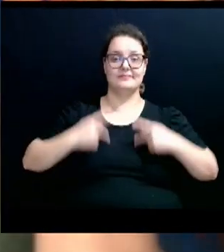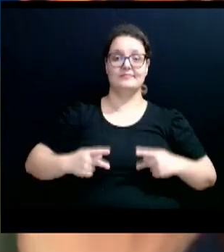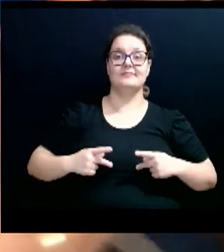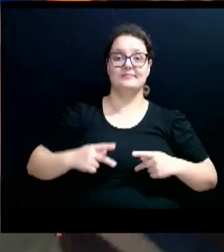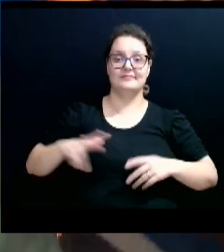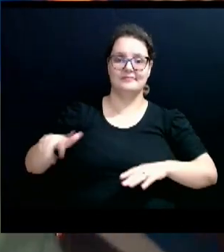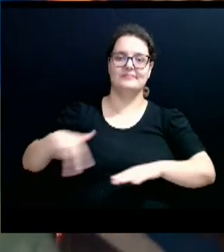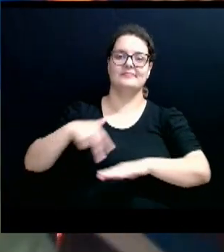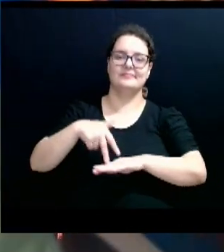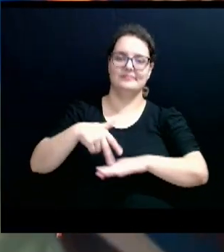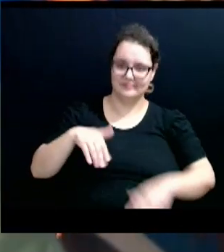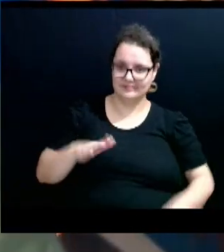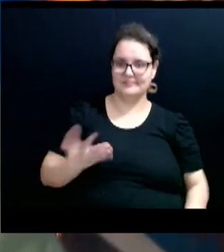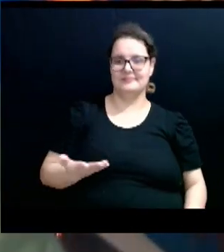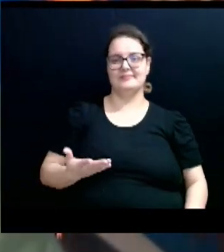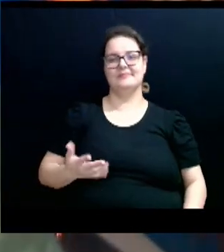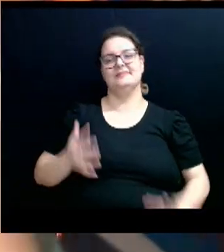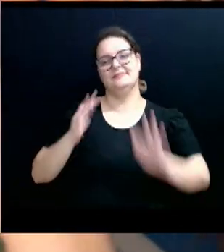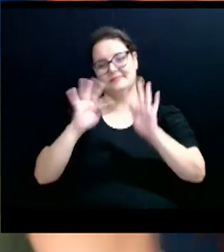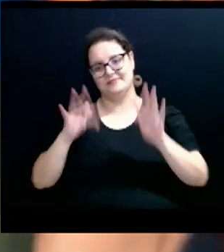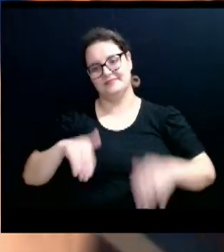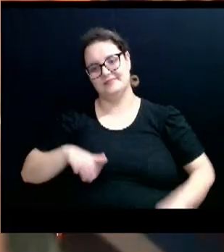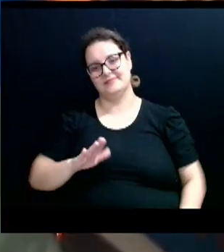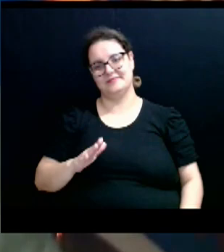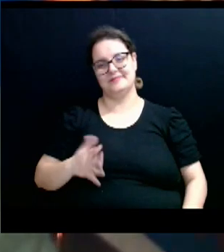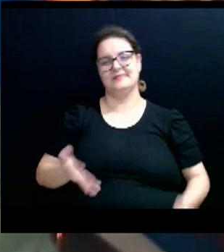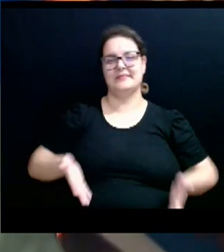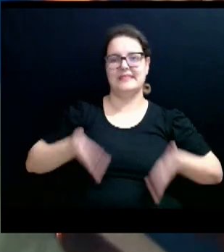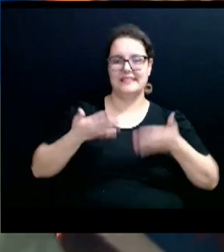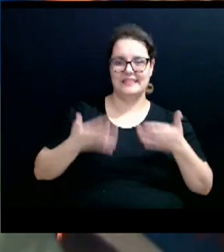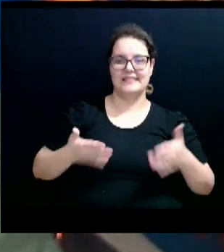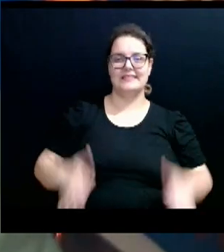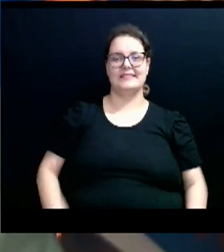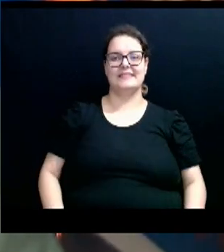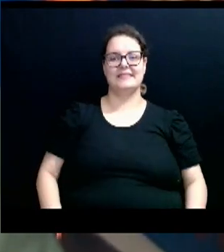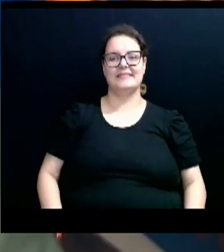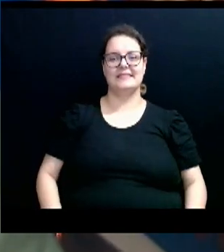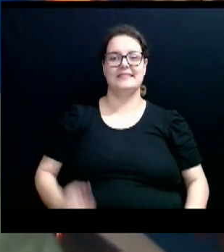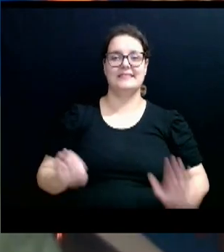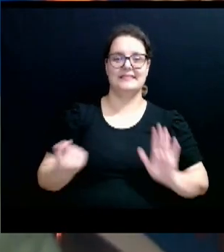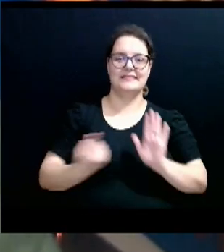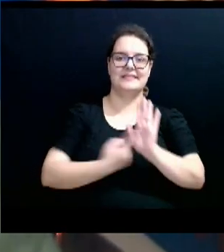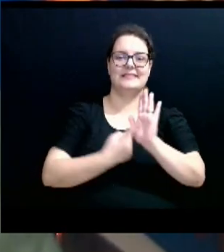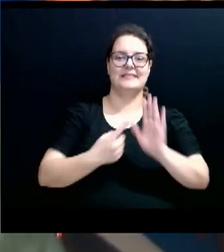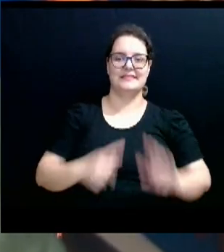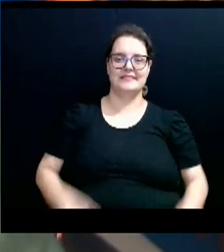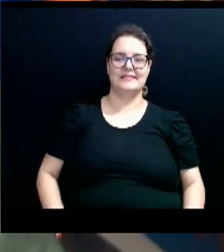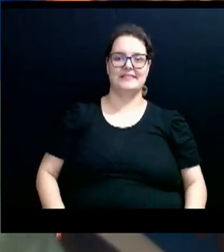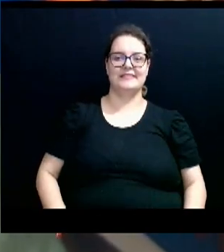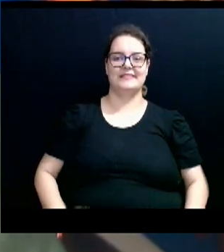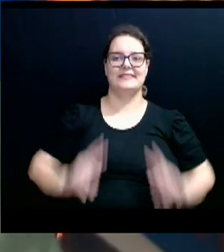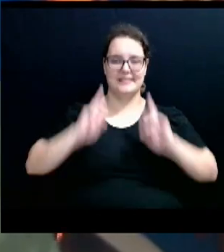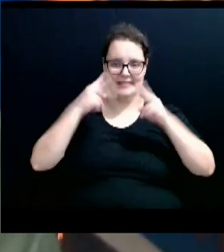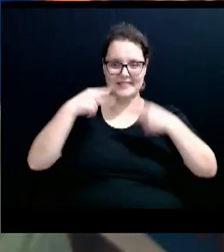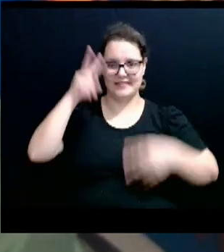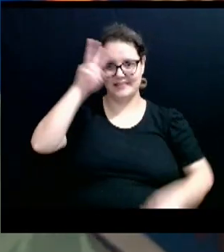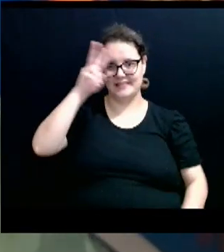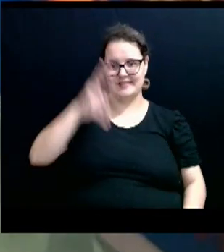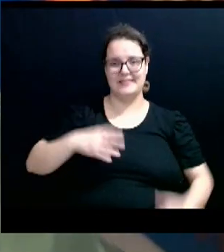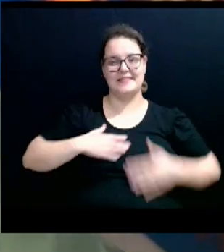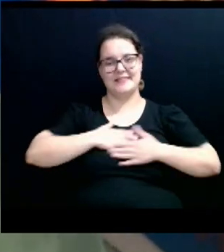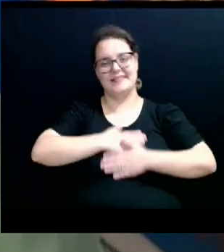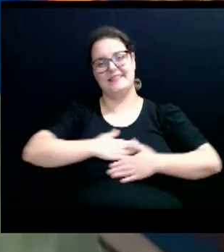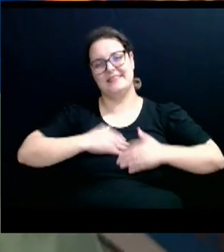protagonismo e mais felicidade, mais leveza e autenticidade, olhando muito para a nossa história. Foi um prazer estar aqui,